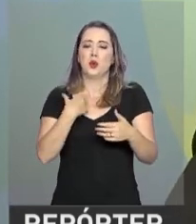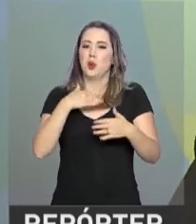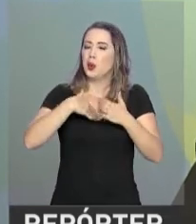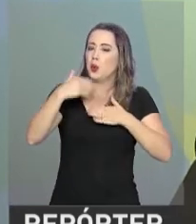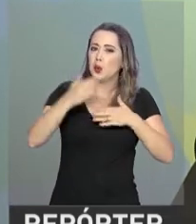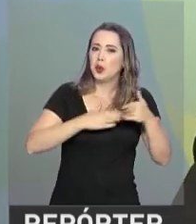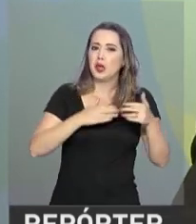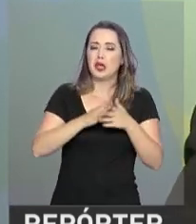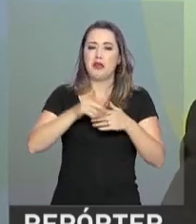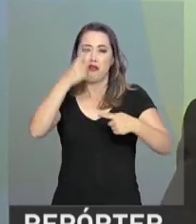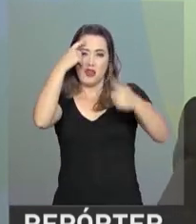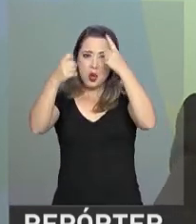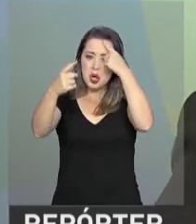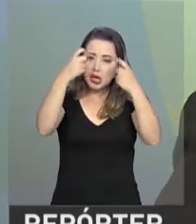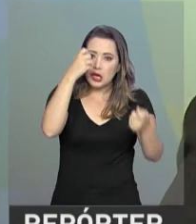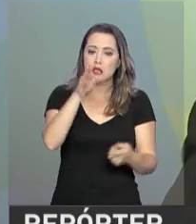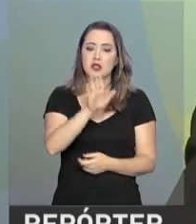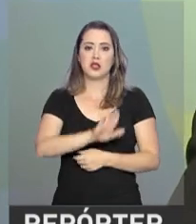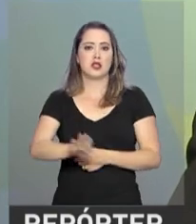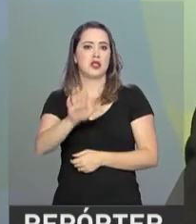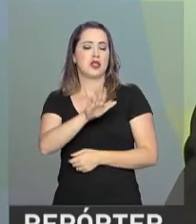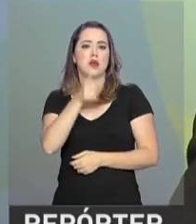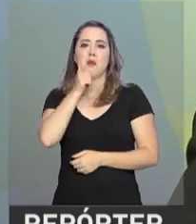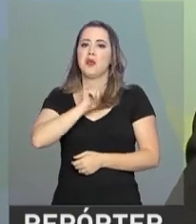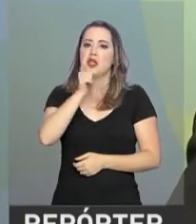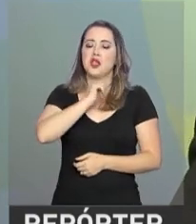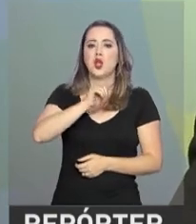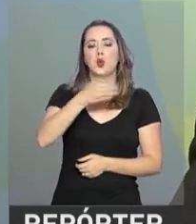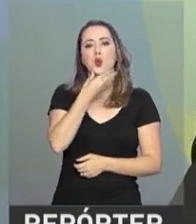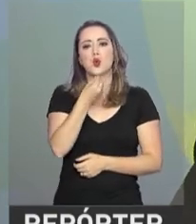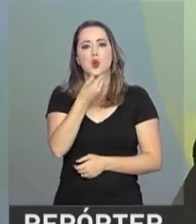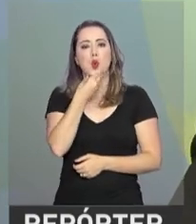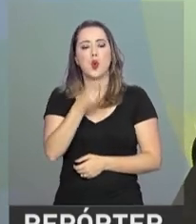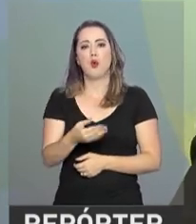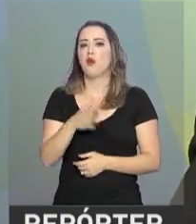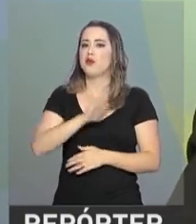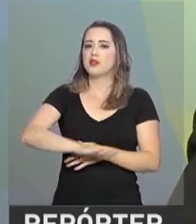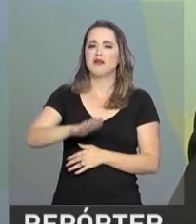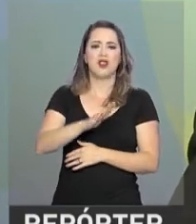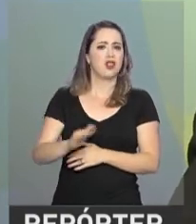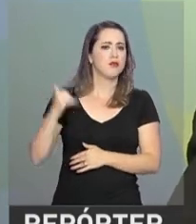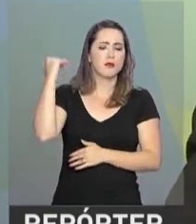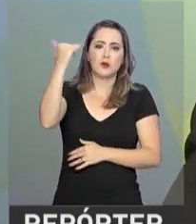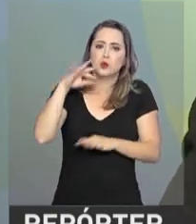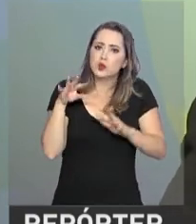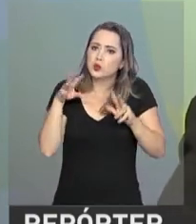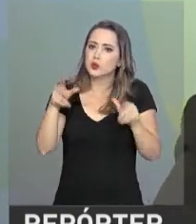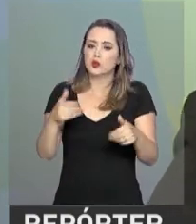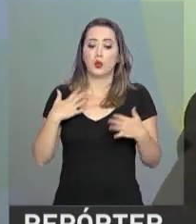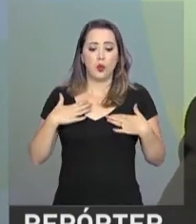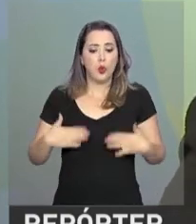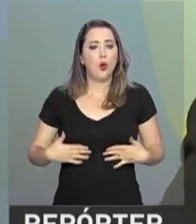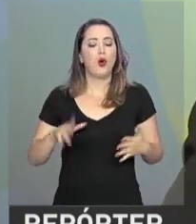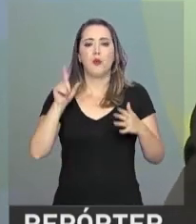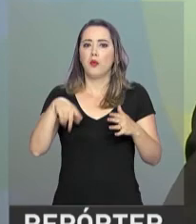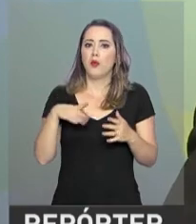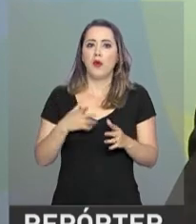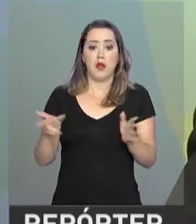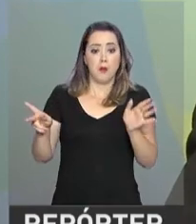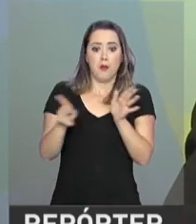violência seja contra meninos meninas mulheres homens seja quem for um corpo humano é inviolável